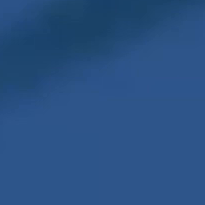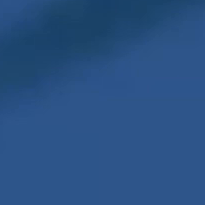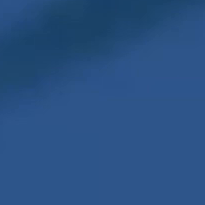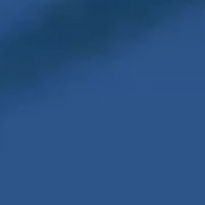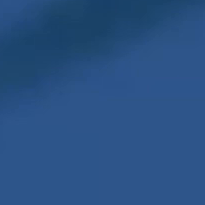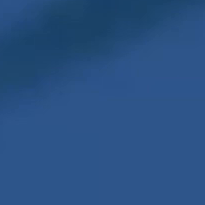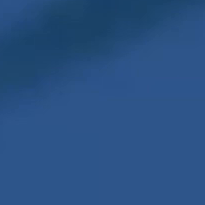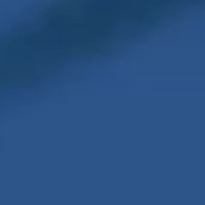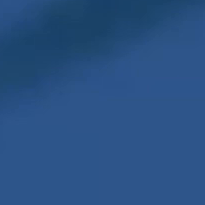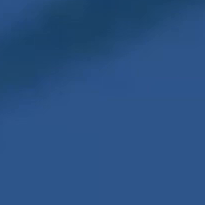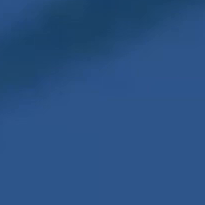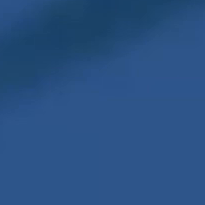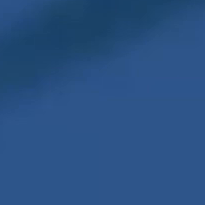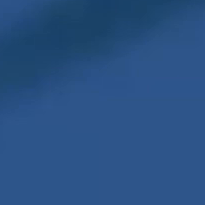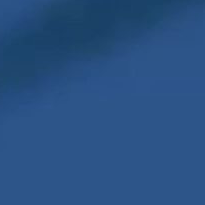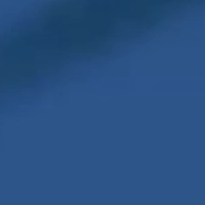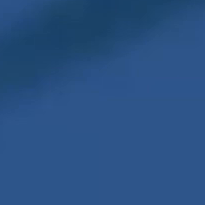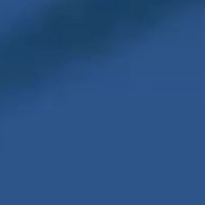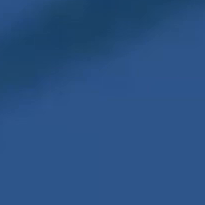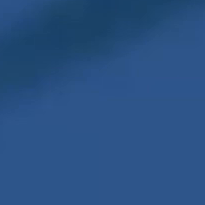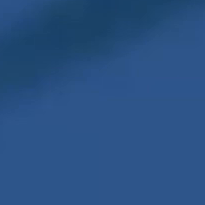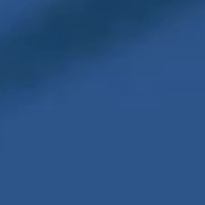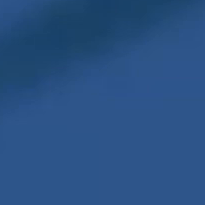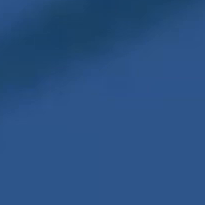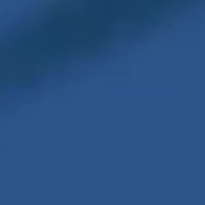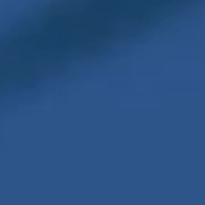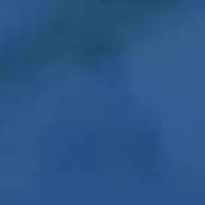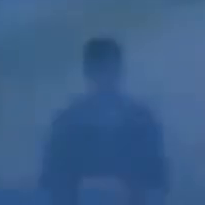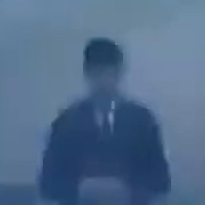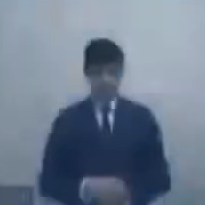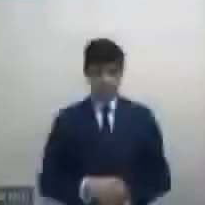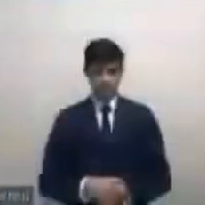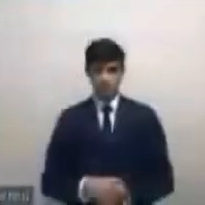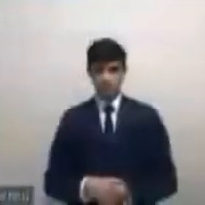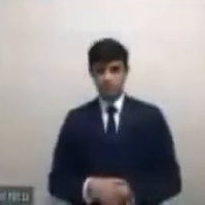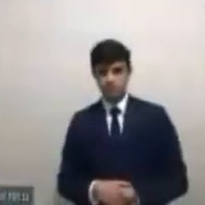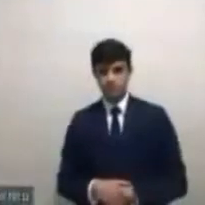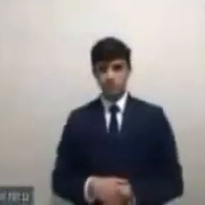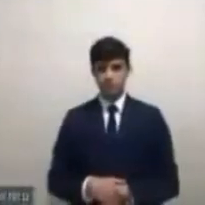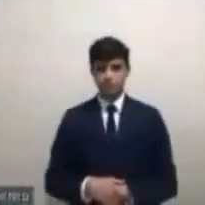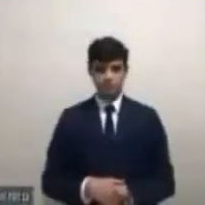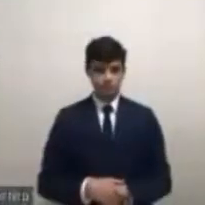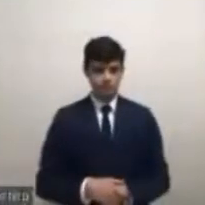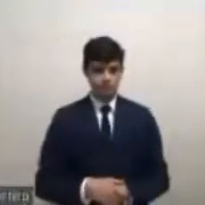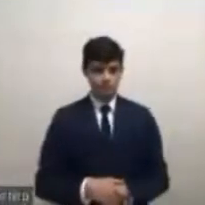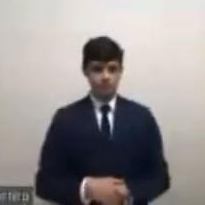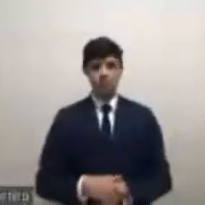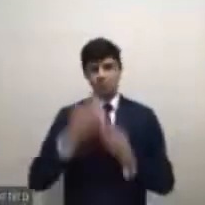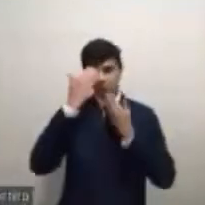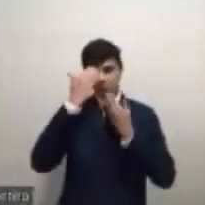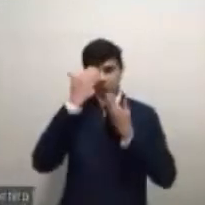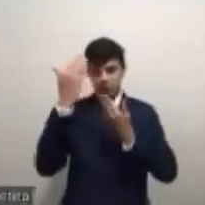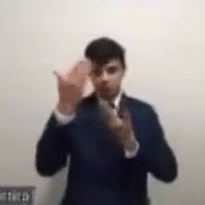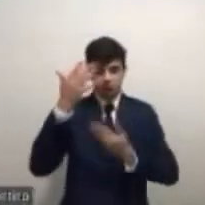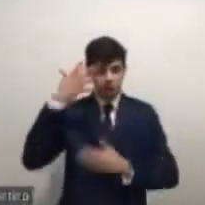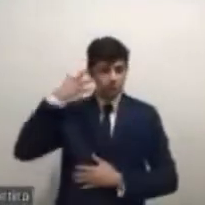Agradecemos aí a apresentação da sua palestra, professor Ricardo. Sinal, meus parabéns, muito elucidadora,